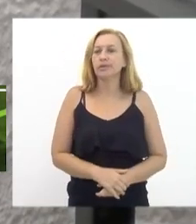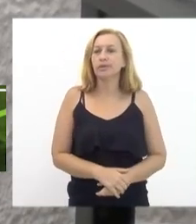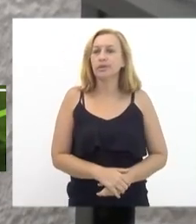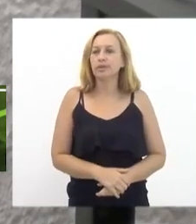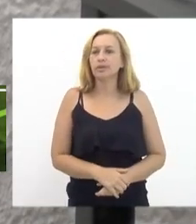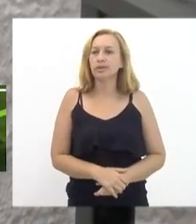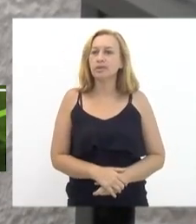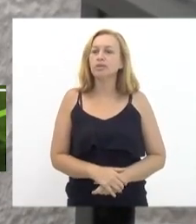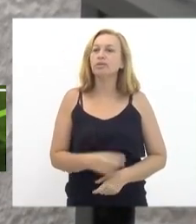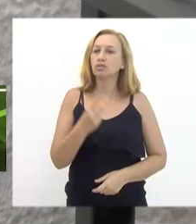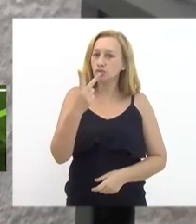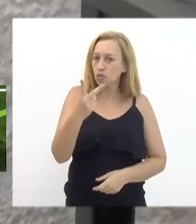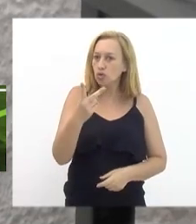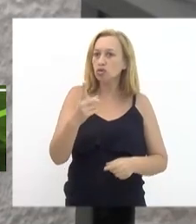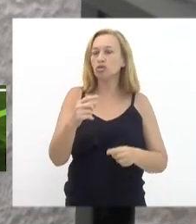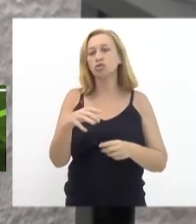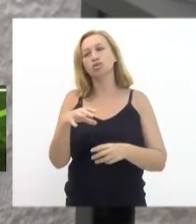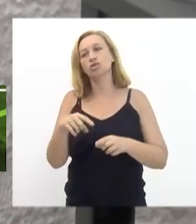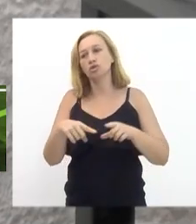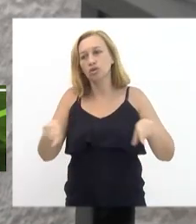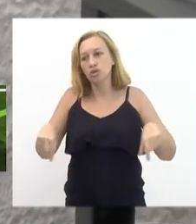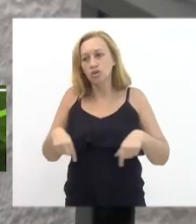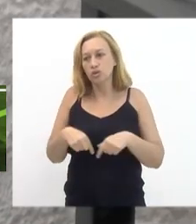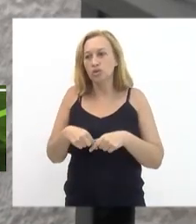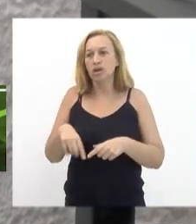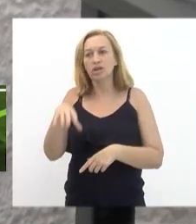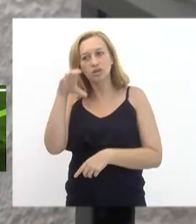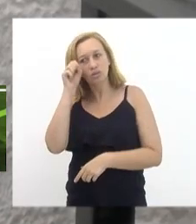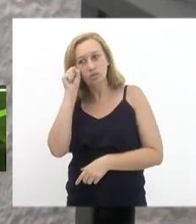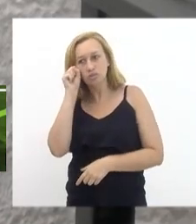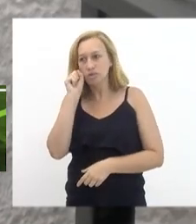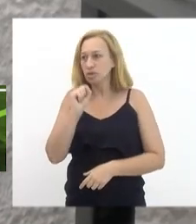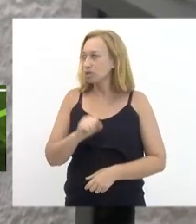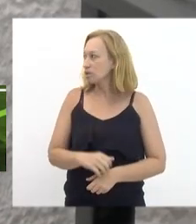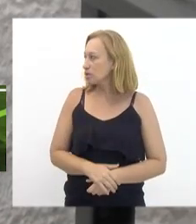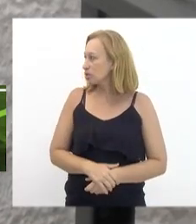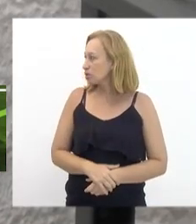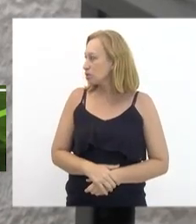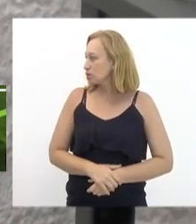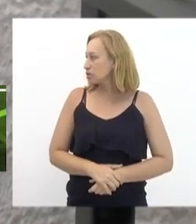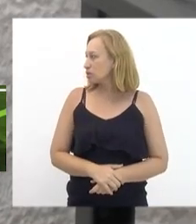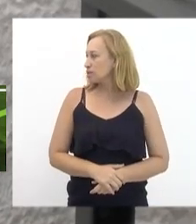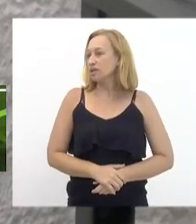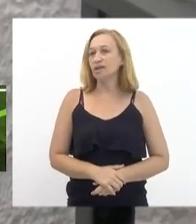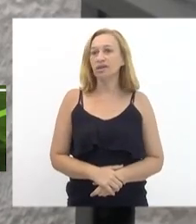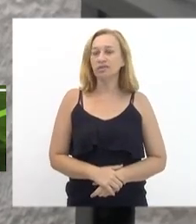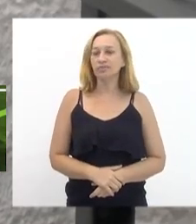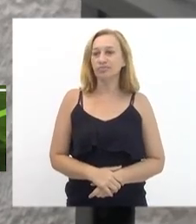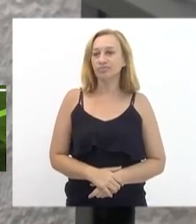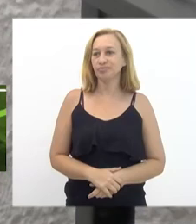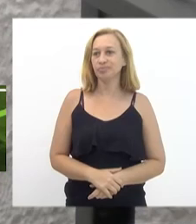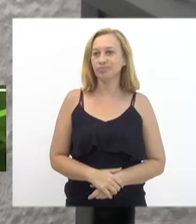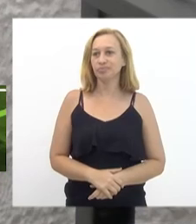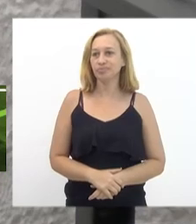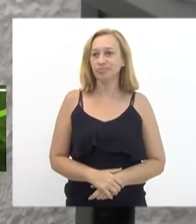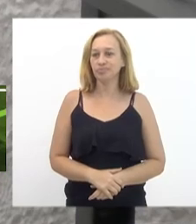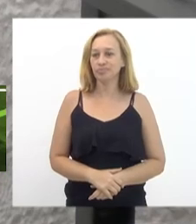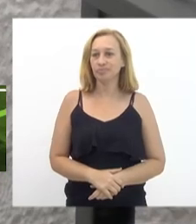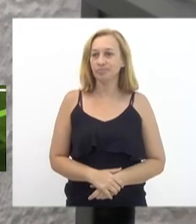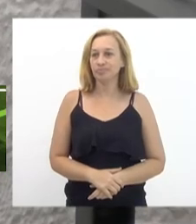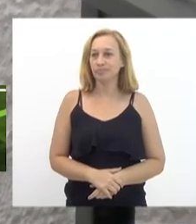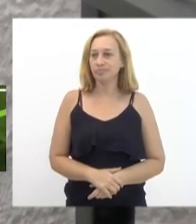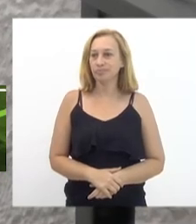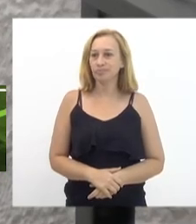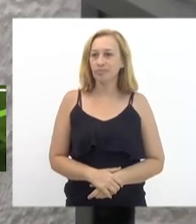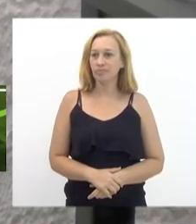com dois quartos como tem que ser o material e aí a casa isso é um apartamento o apartamento de